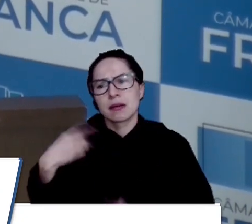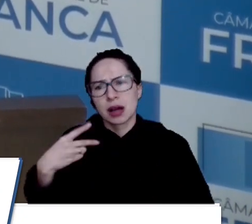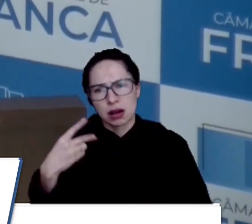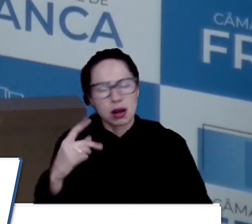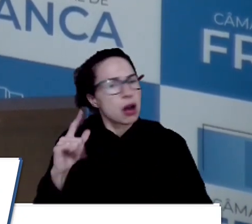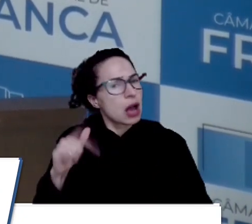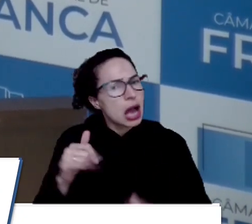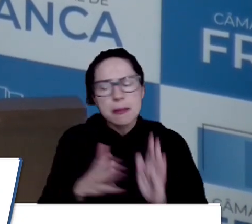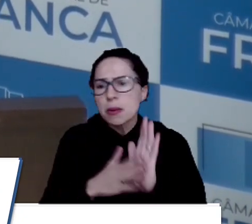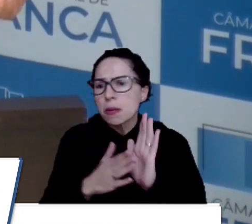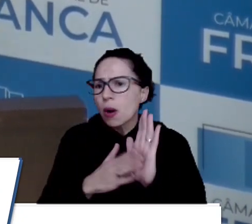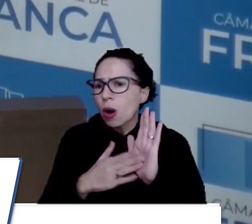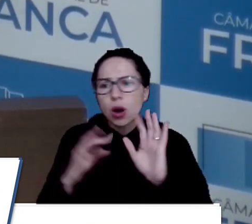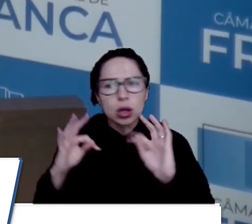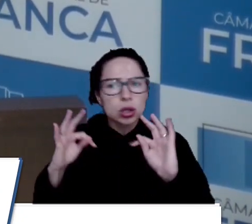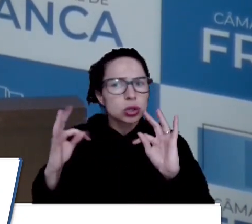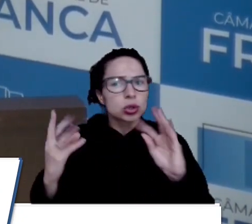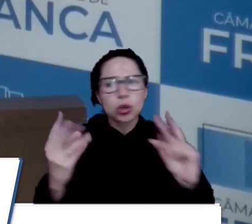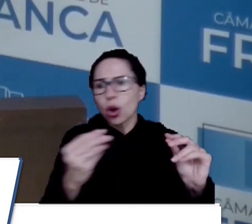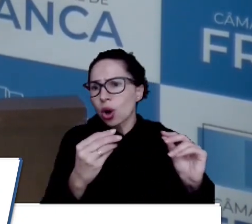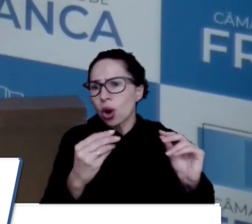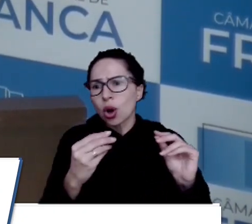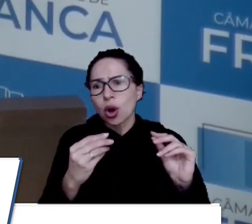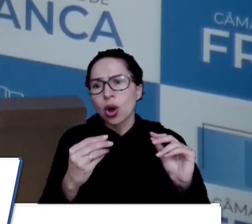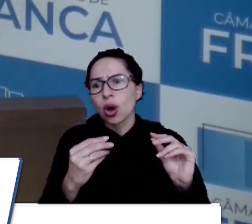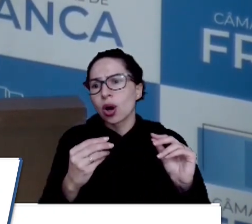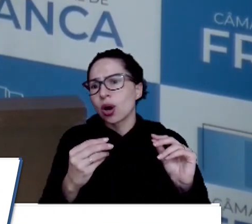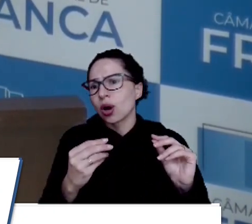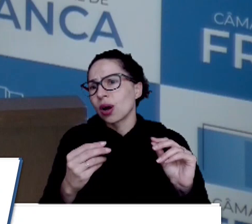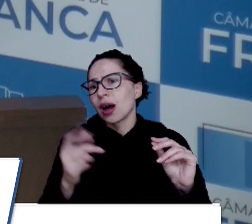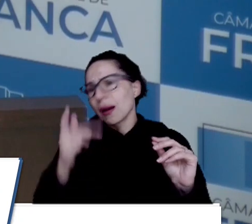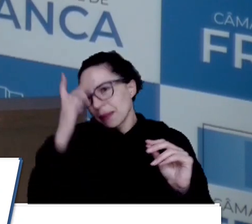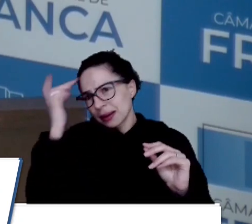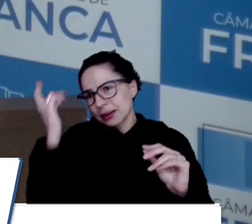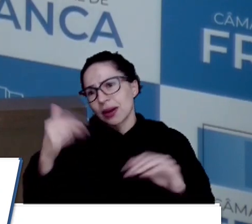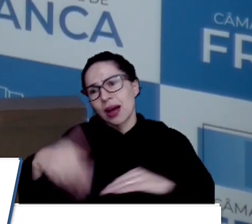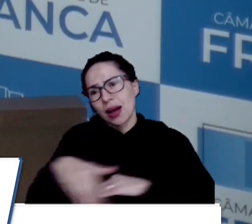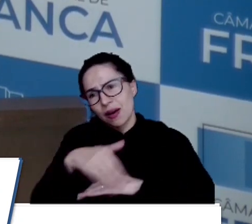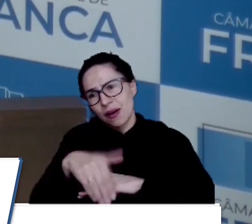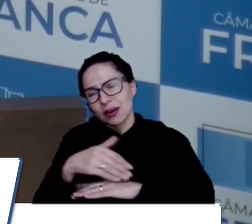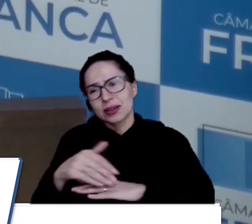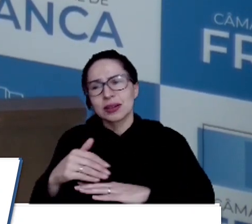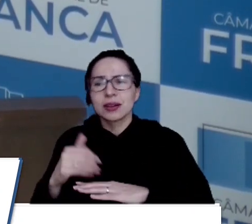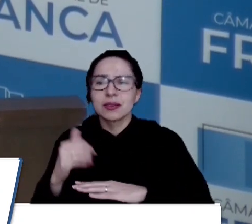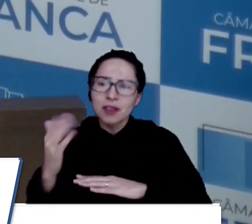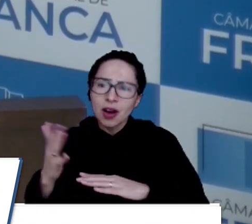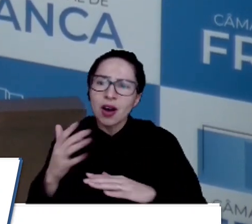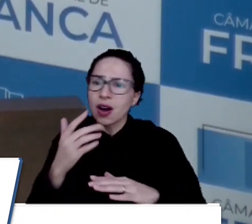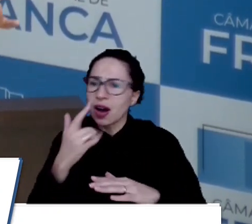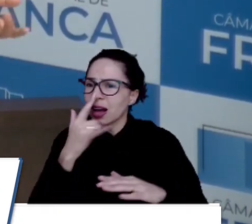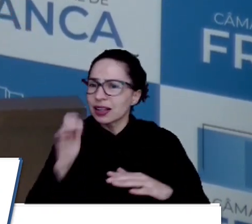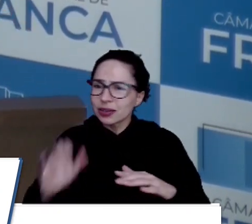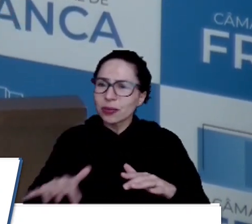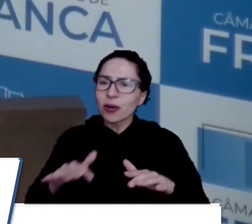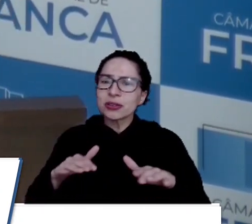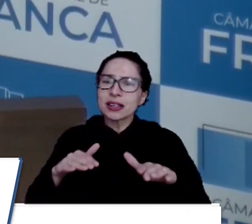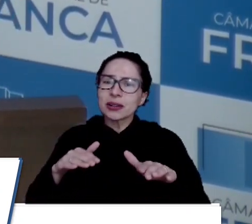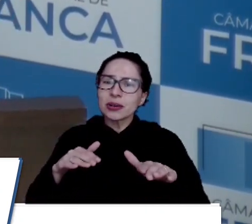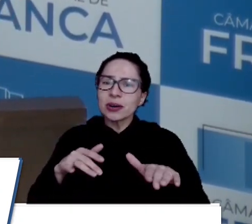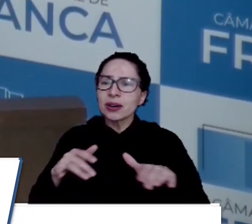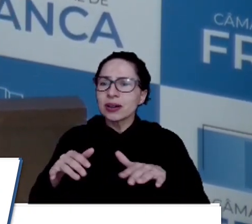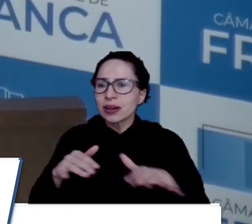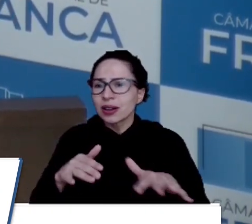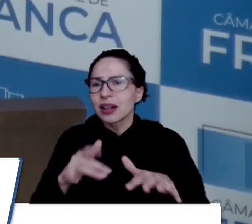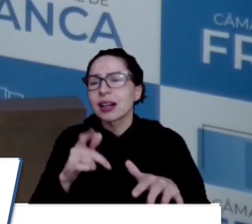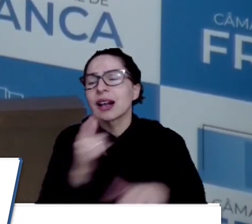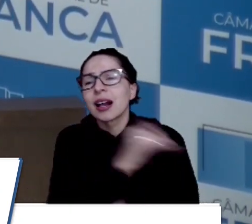todo mundo. O cara está aí agora na rua, correndo atrás do caminhão de lixo. Gente, a hora que ele for numa